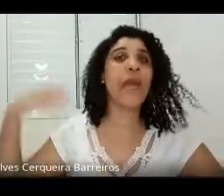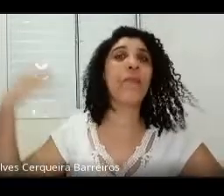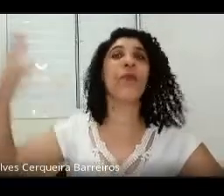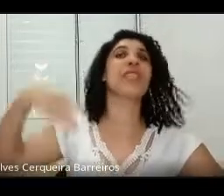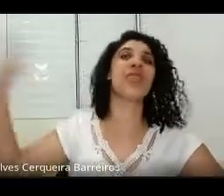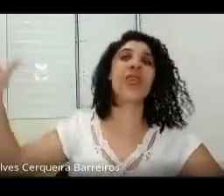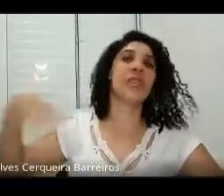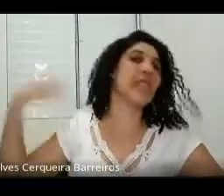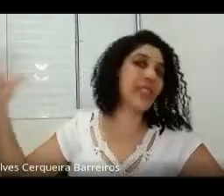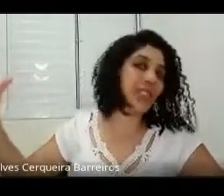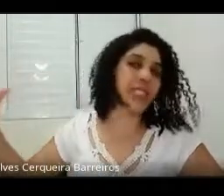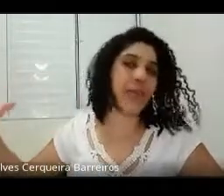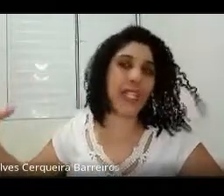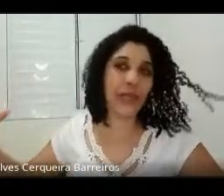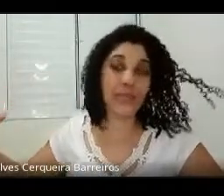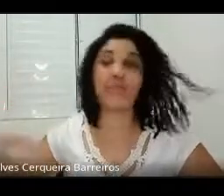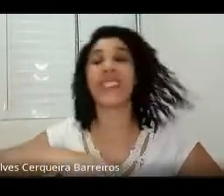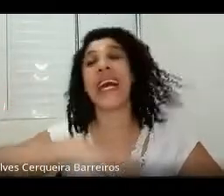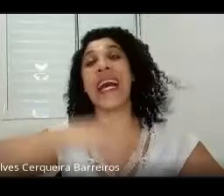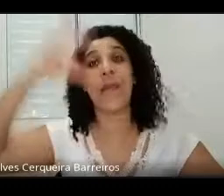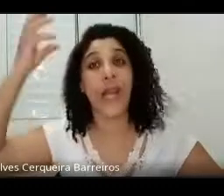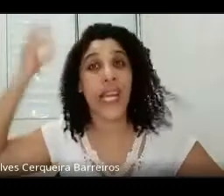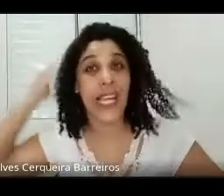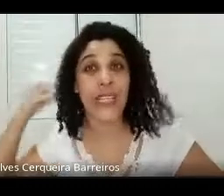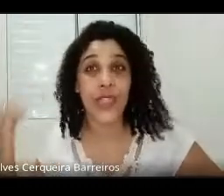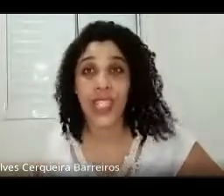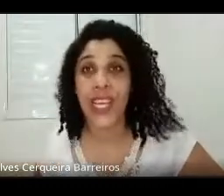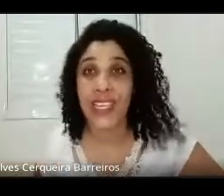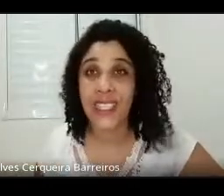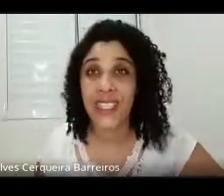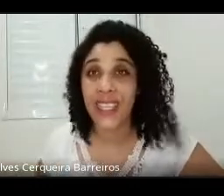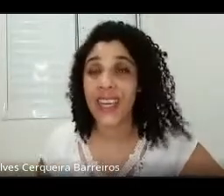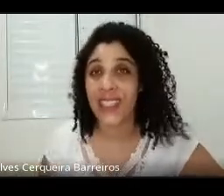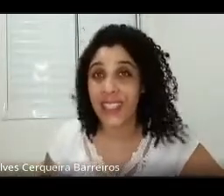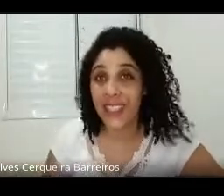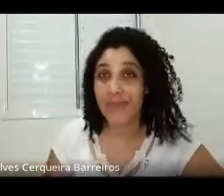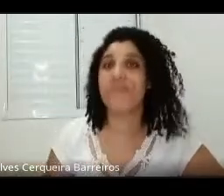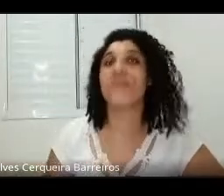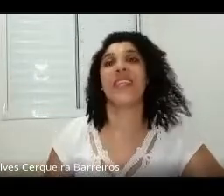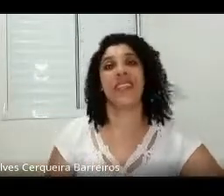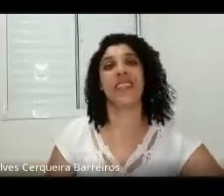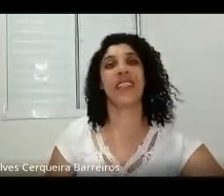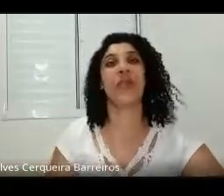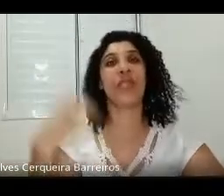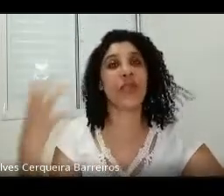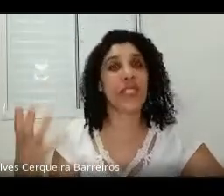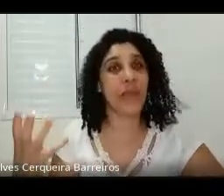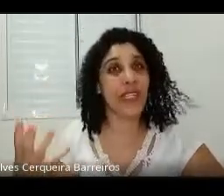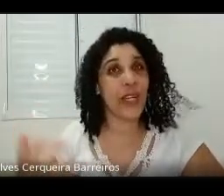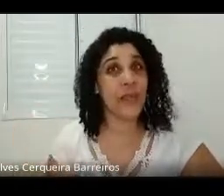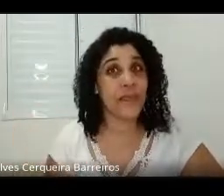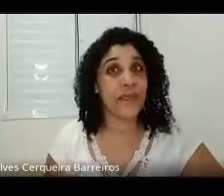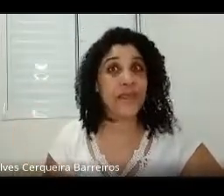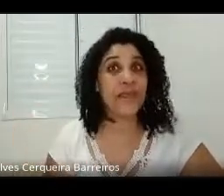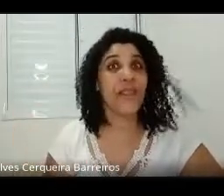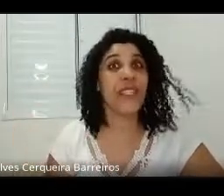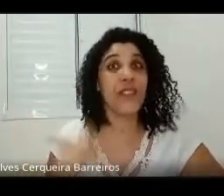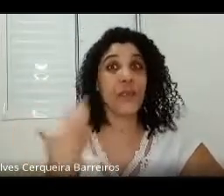Mesmo porque muitas histórias, muitas coisas se perderam da época lá que não tinha a escrita ainda, né? Então muita coisa se